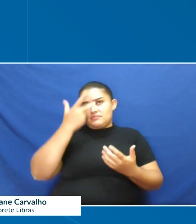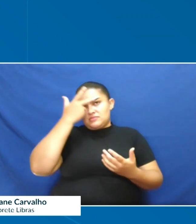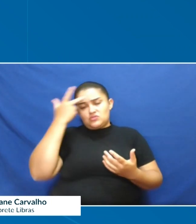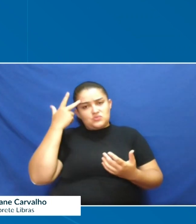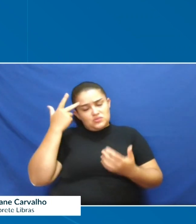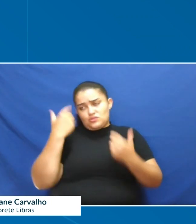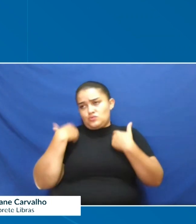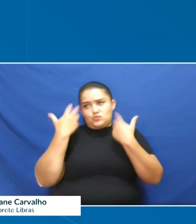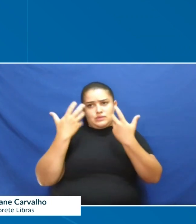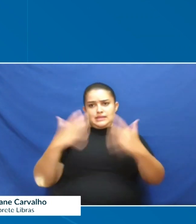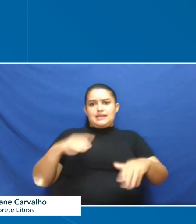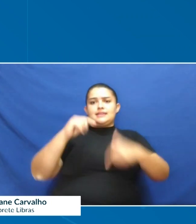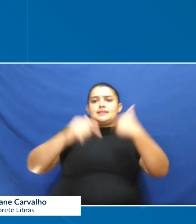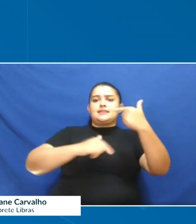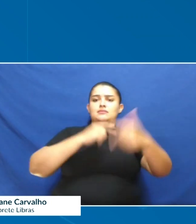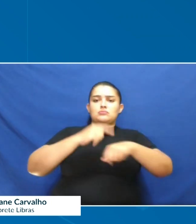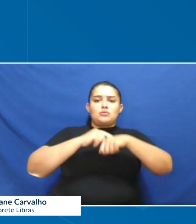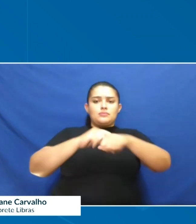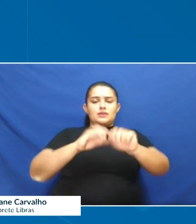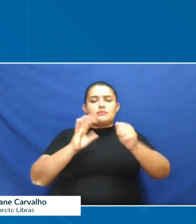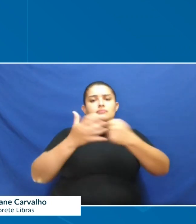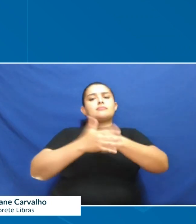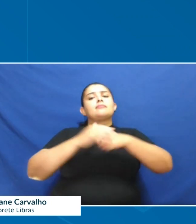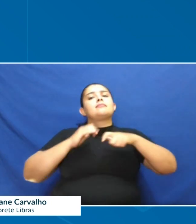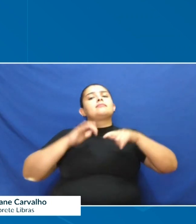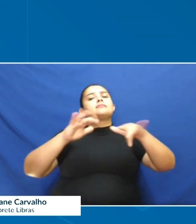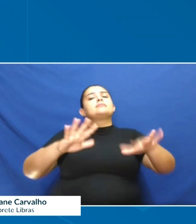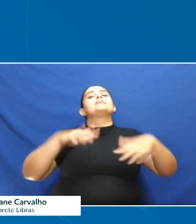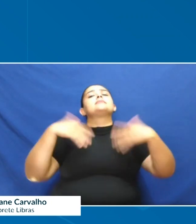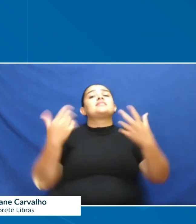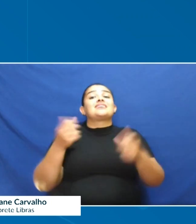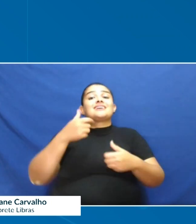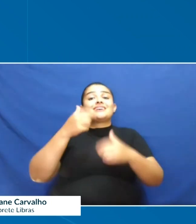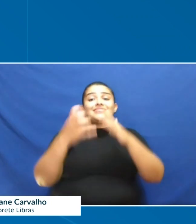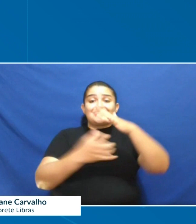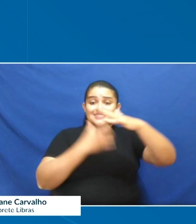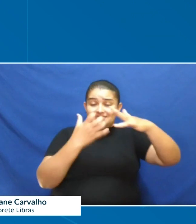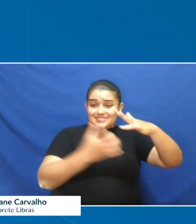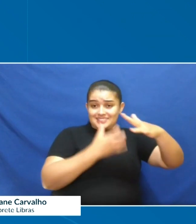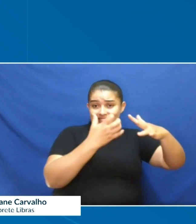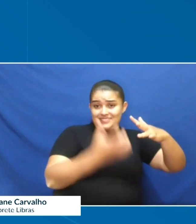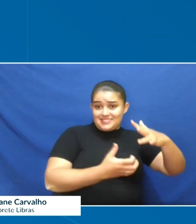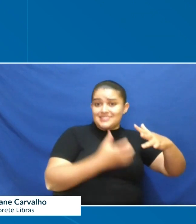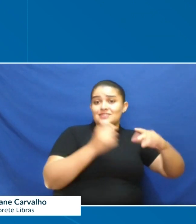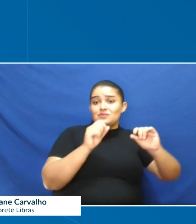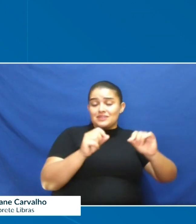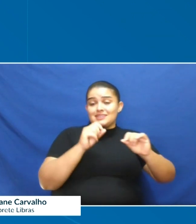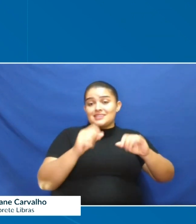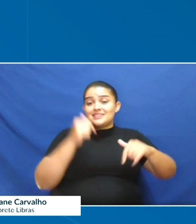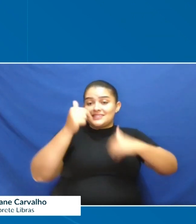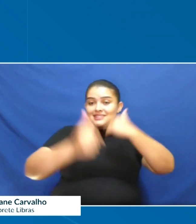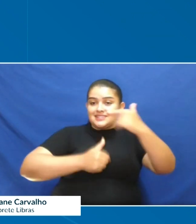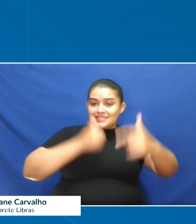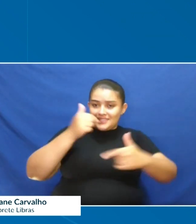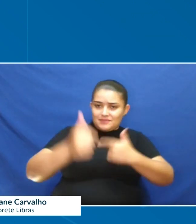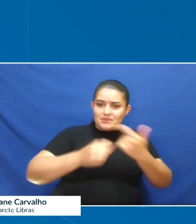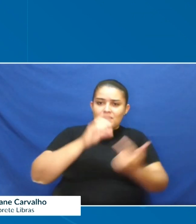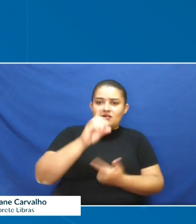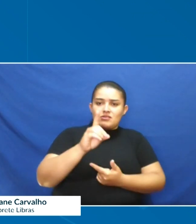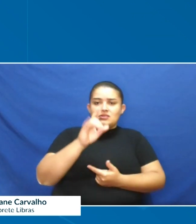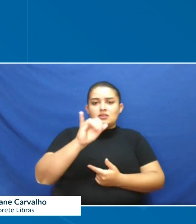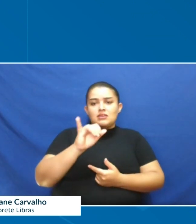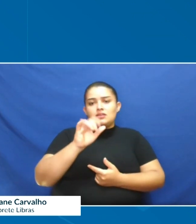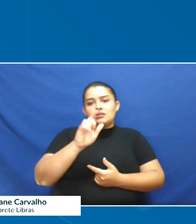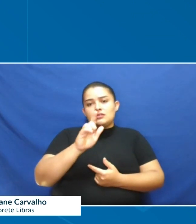pandemia. Então, as empresas estão fazendo agora grande parte da transformação digital, verificando nessa melhoria de